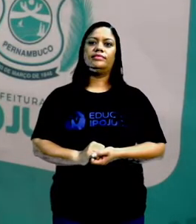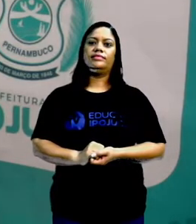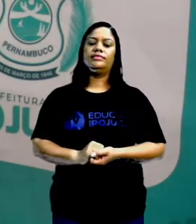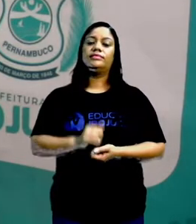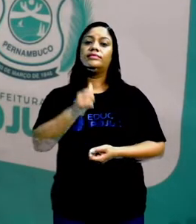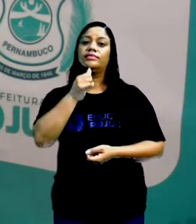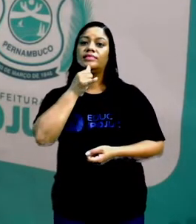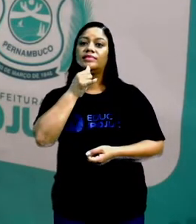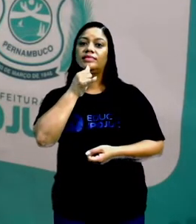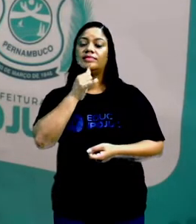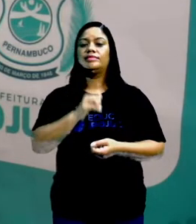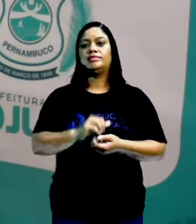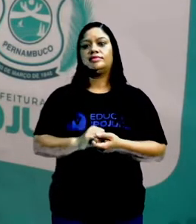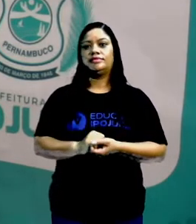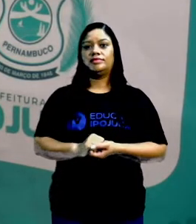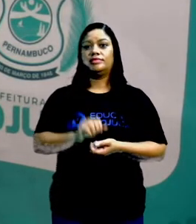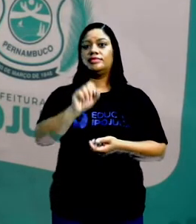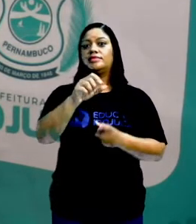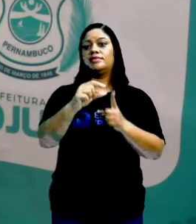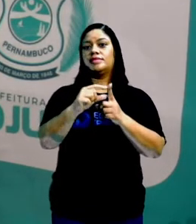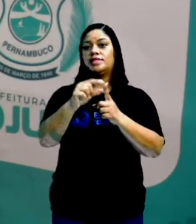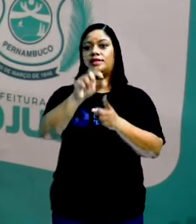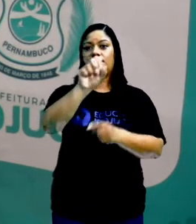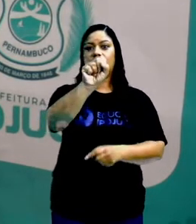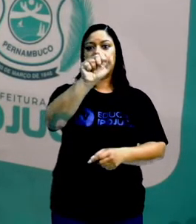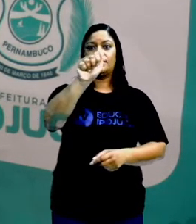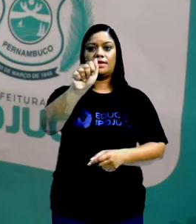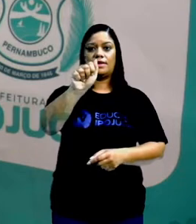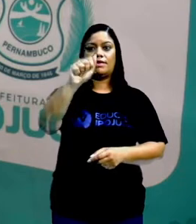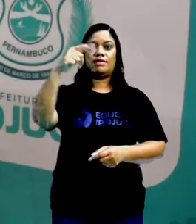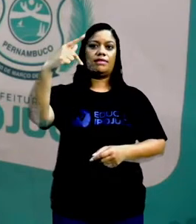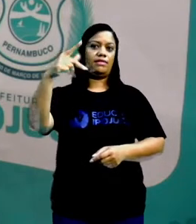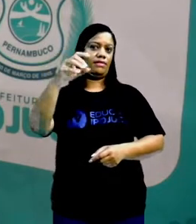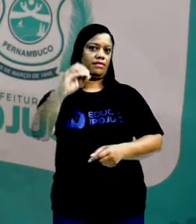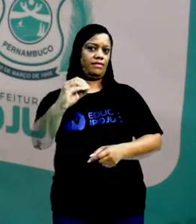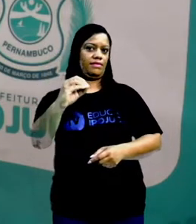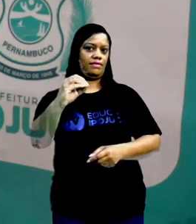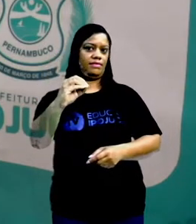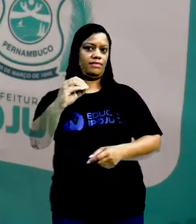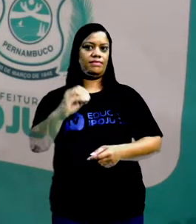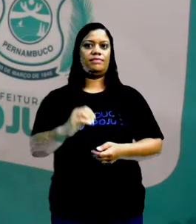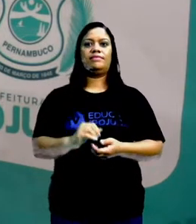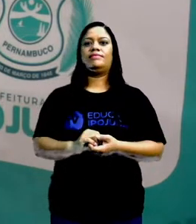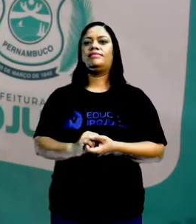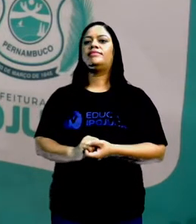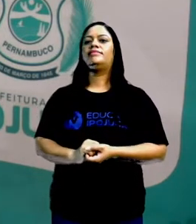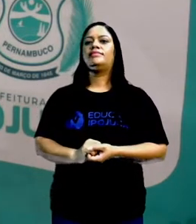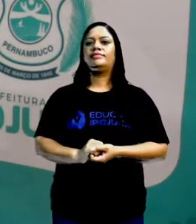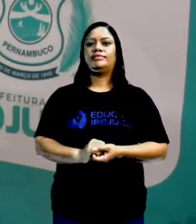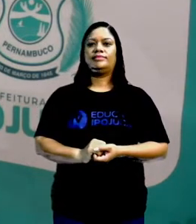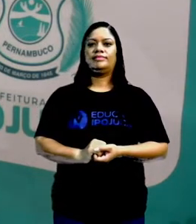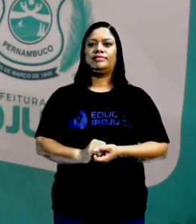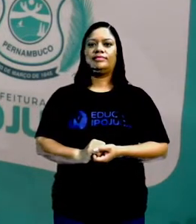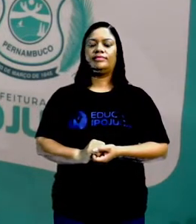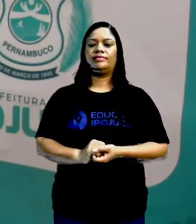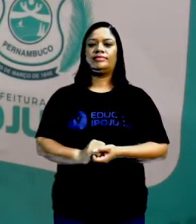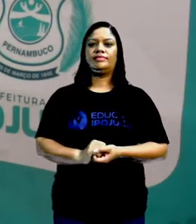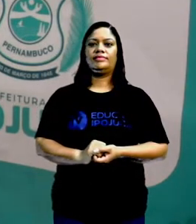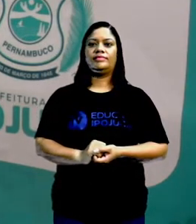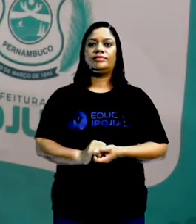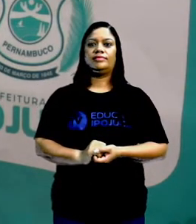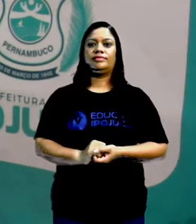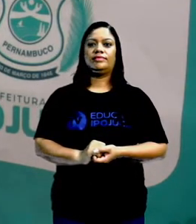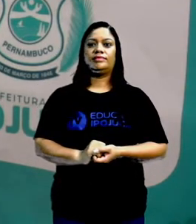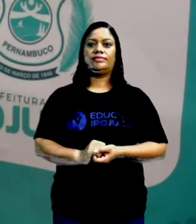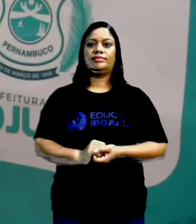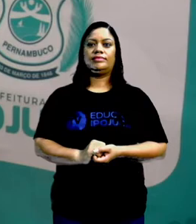o exemplo da palavra sapo. Ó, já estou dizendo a letra S. Sapo. Não é isso? Mas